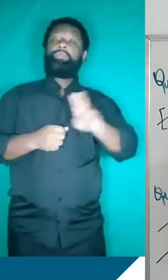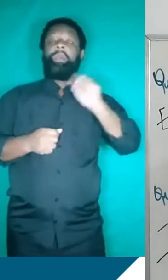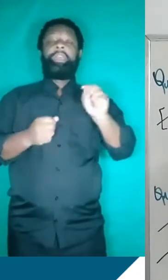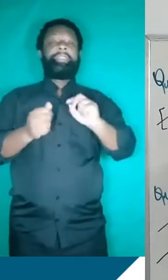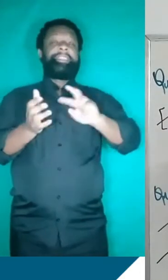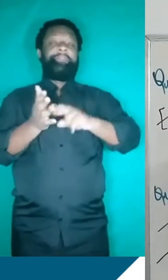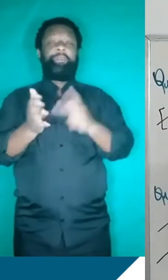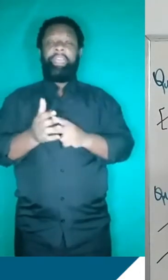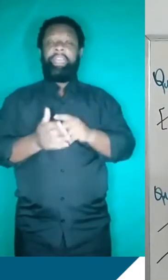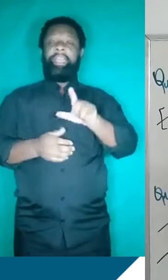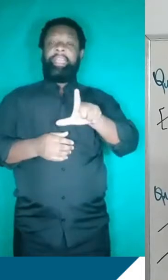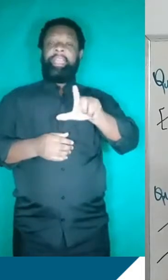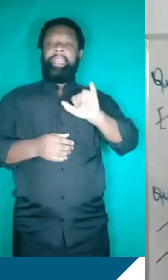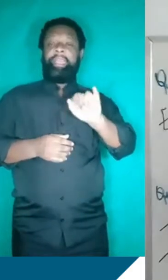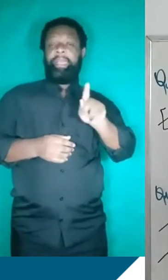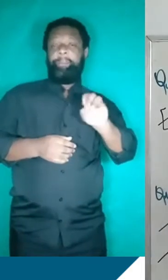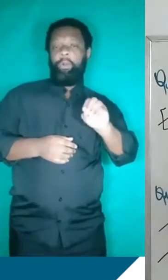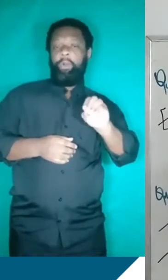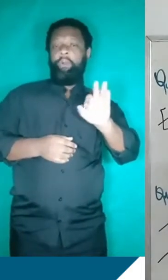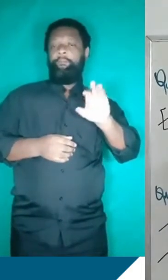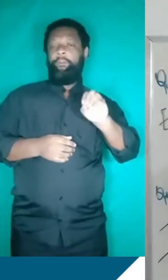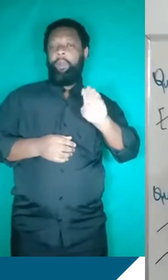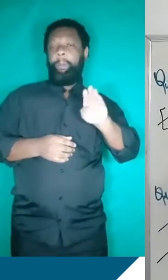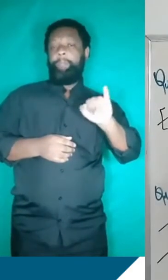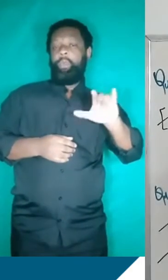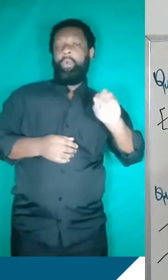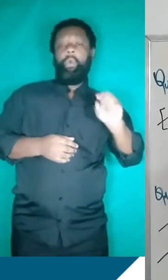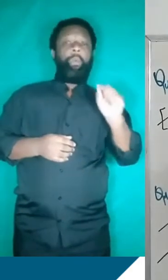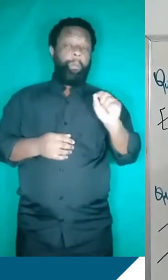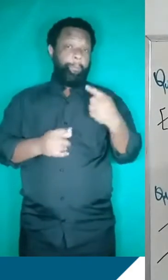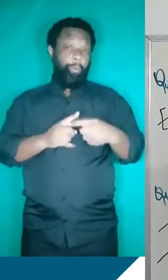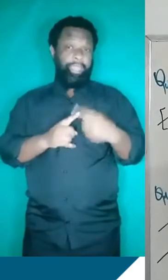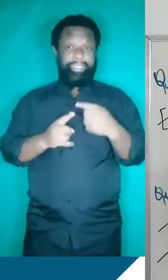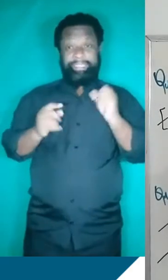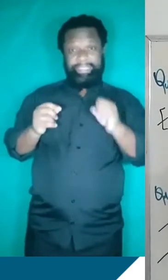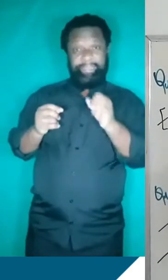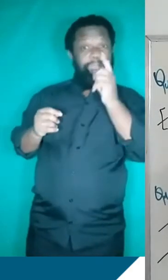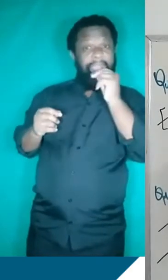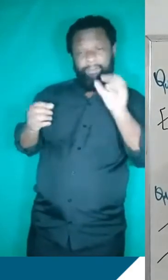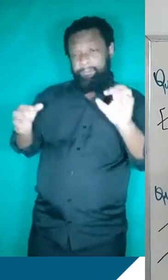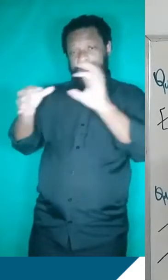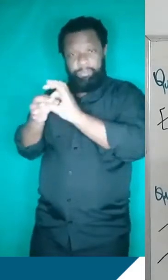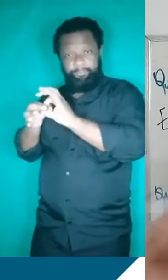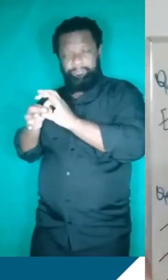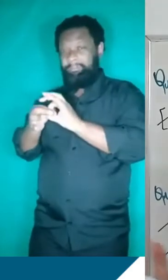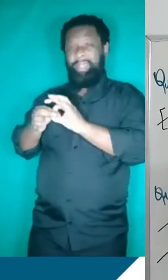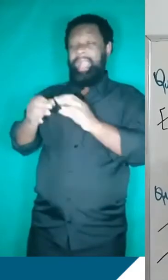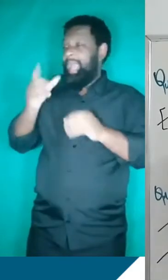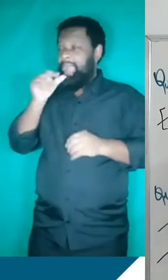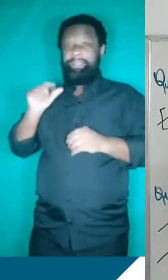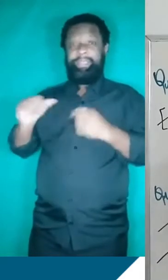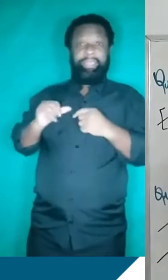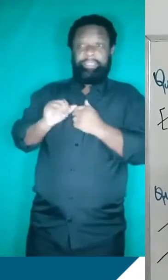um sinônimo, que seria lipofóbico. Porque quem é hidrofílico, quem tem afinidade por água, é